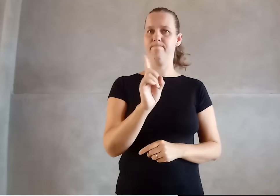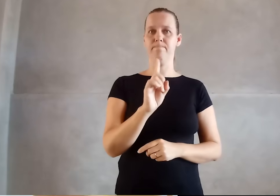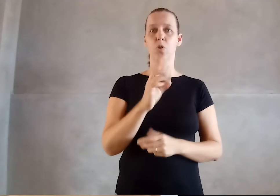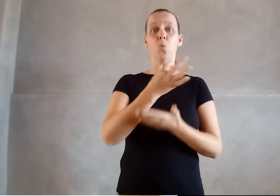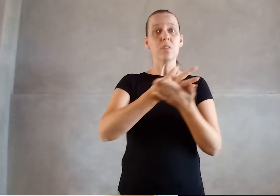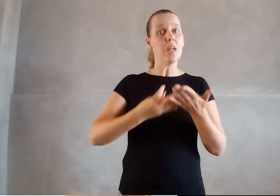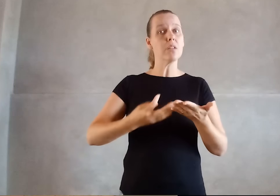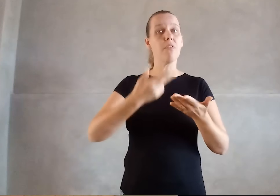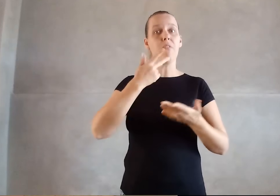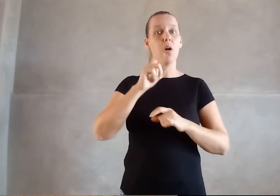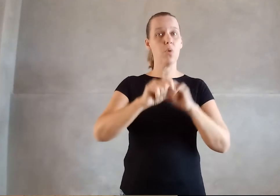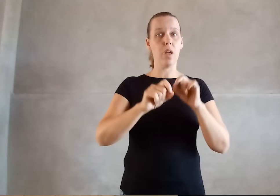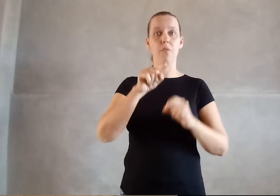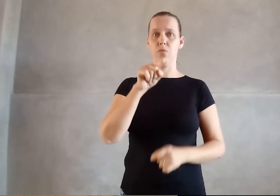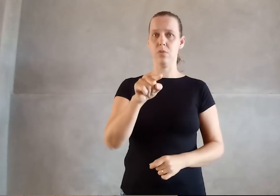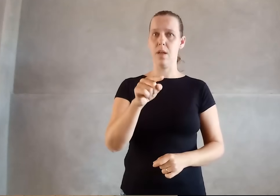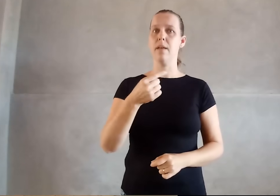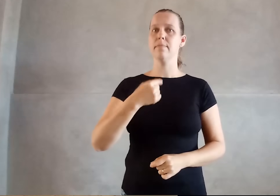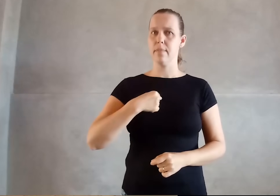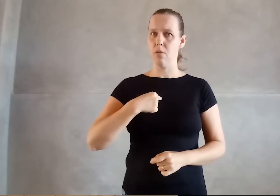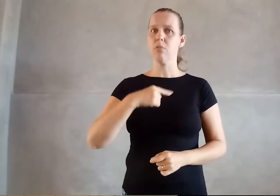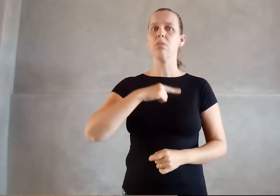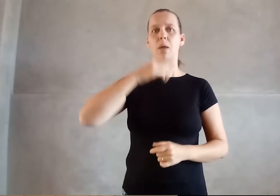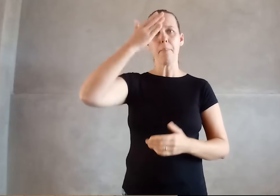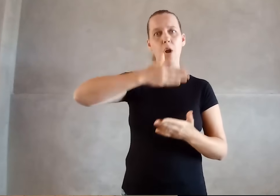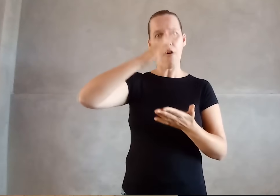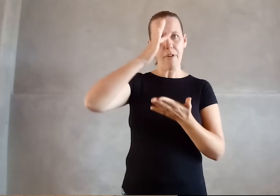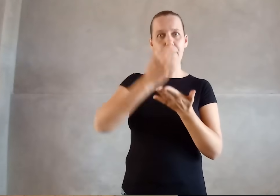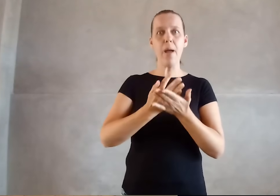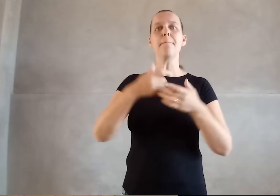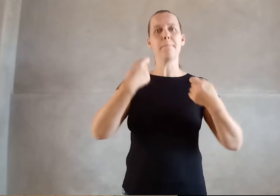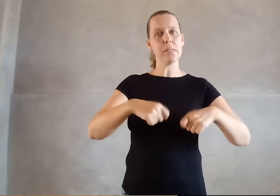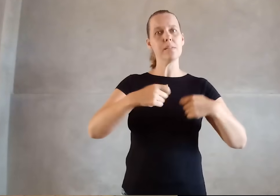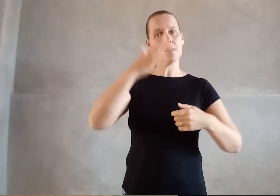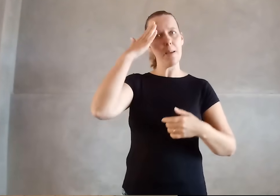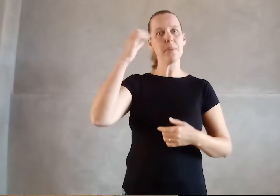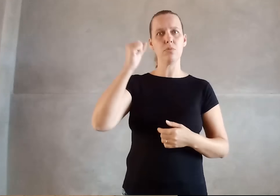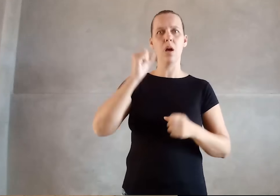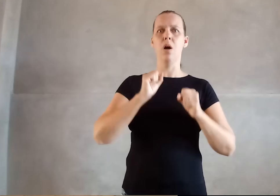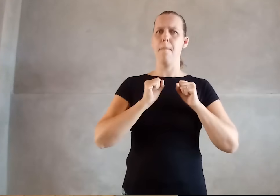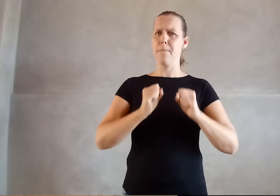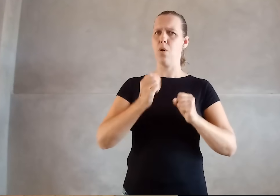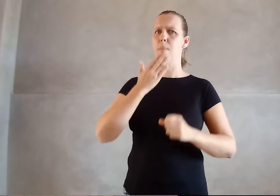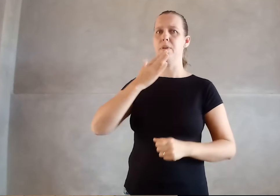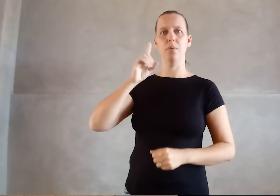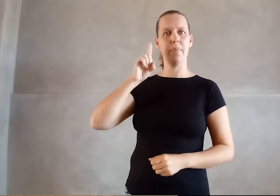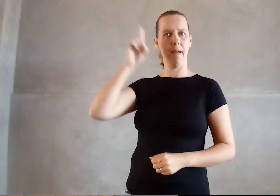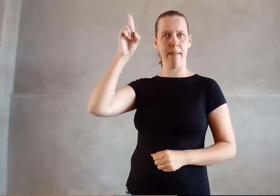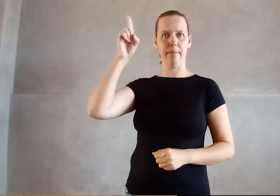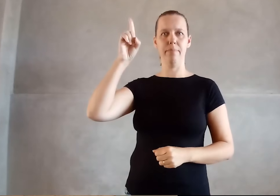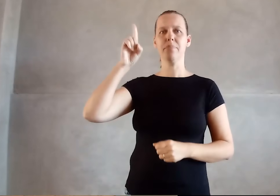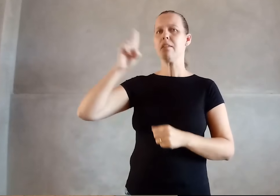esse texto afirma é que você e eu, que estamos passando por provações, precisamos de sabedoria, podemos pedir a